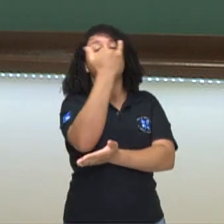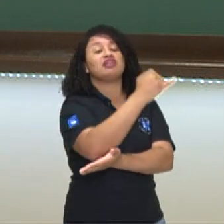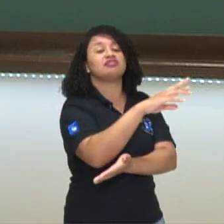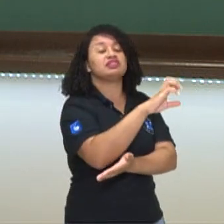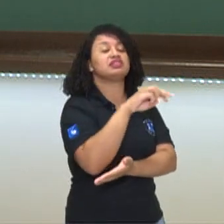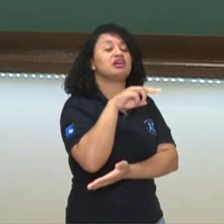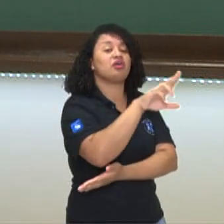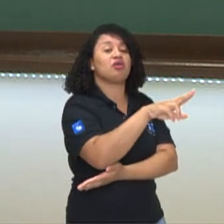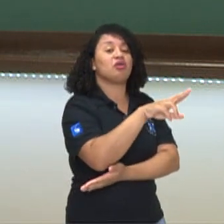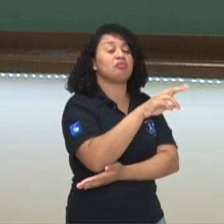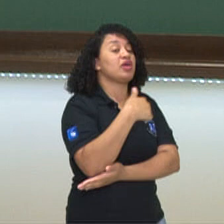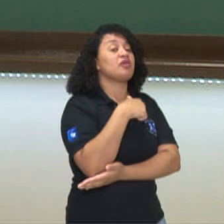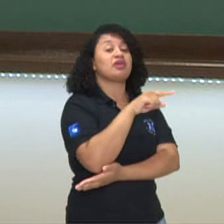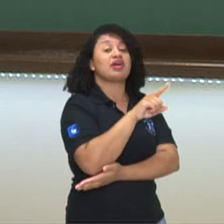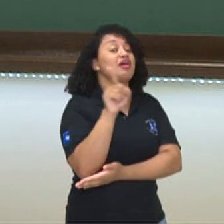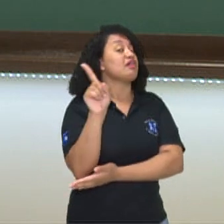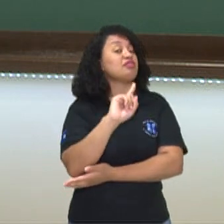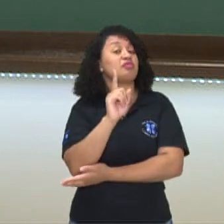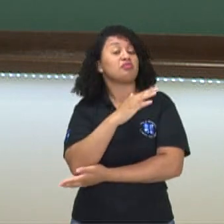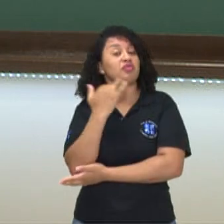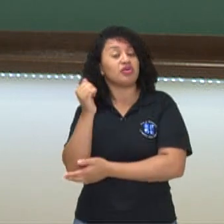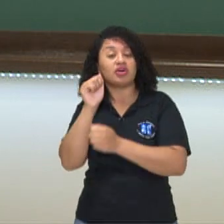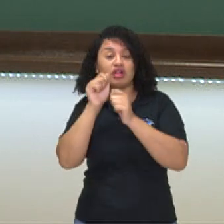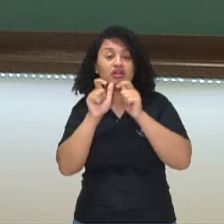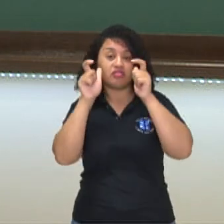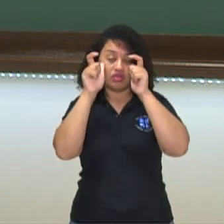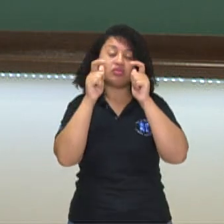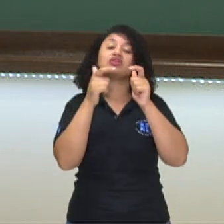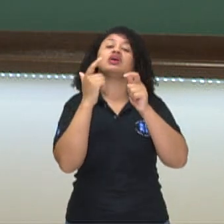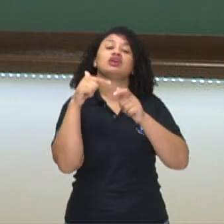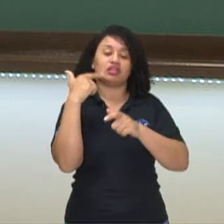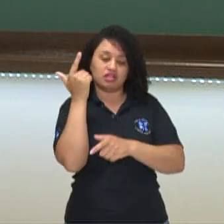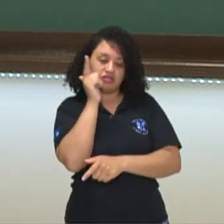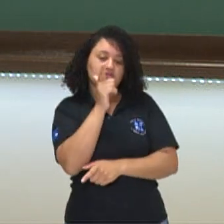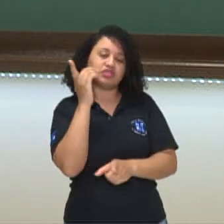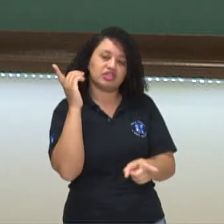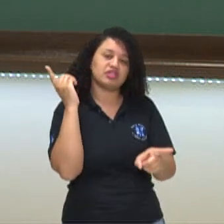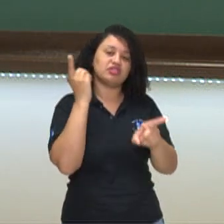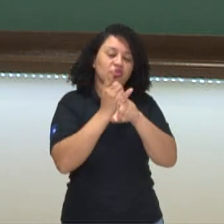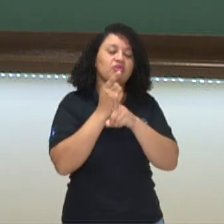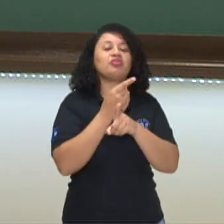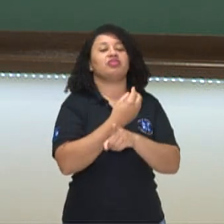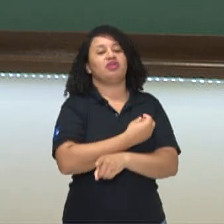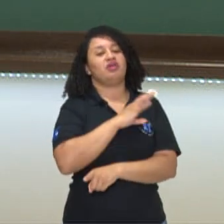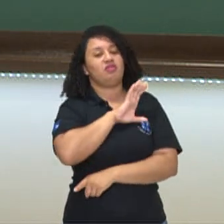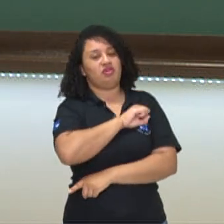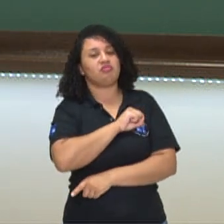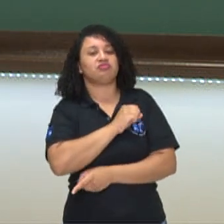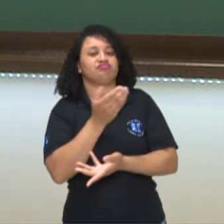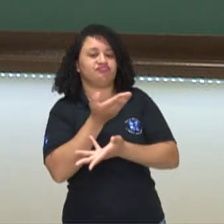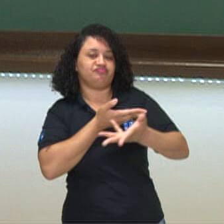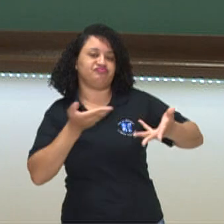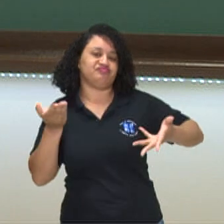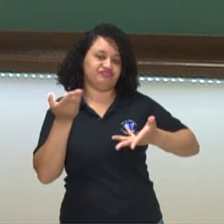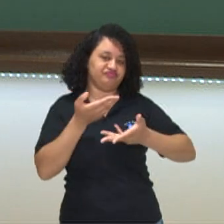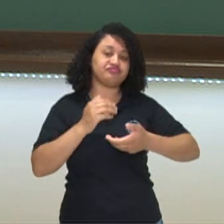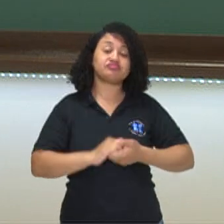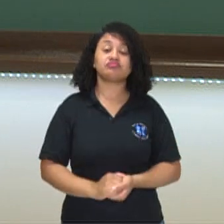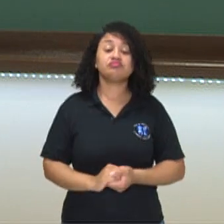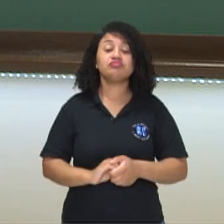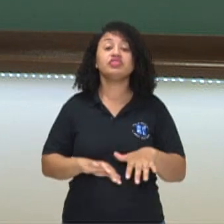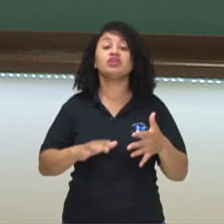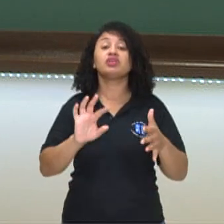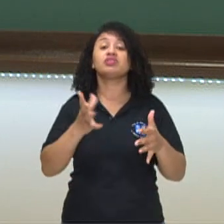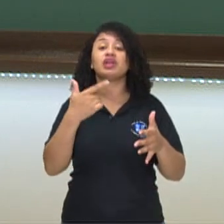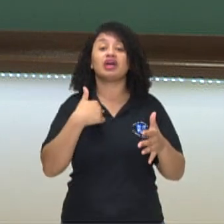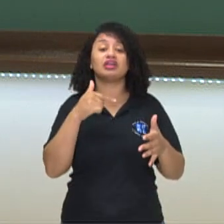não morreu, que ela vai acordar do seu sono e que eles podem, então, viver o seu amor. O que acontece? A notícia da morte